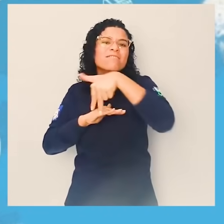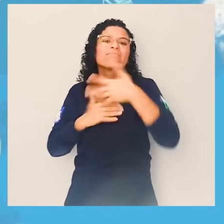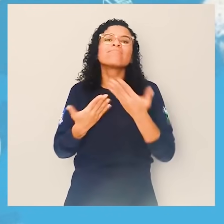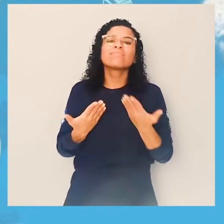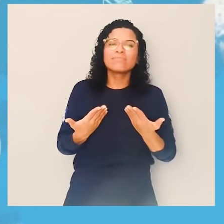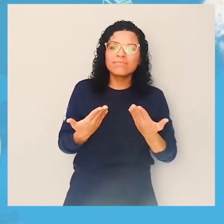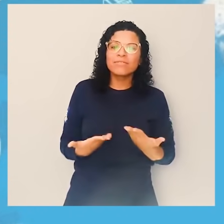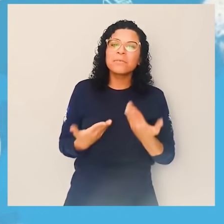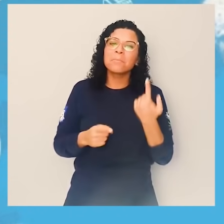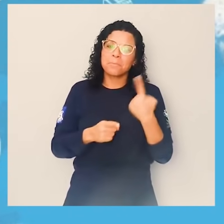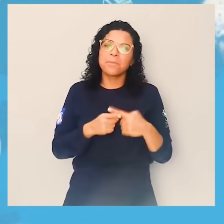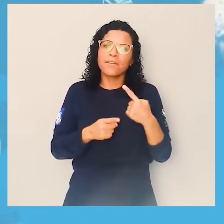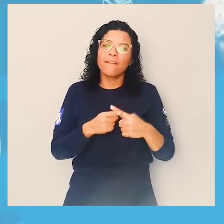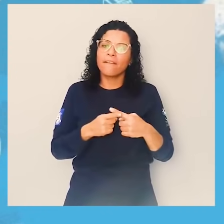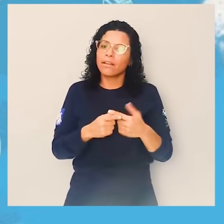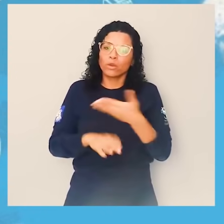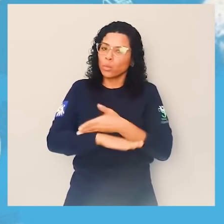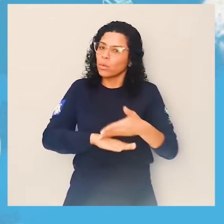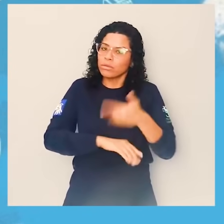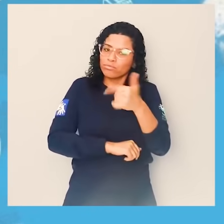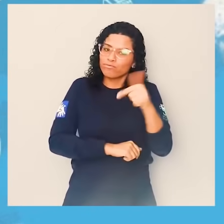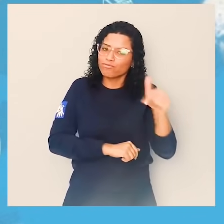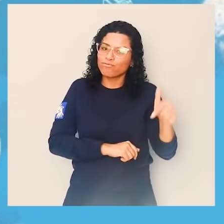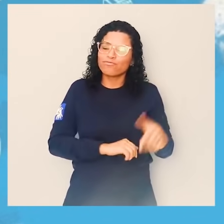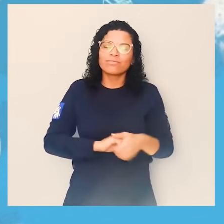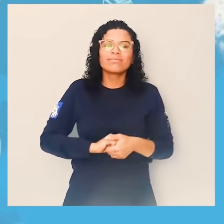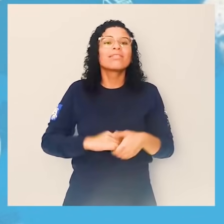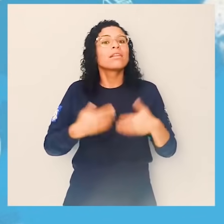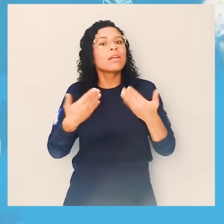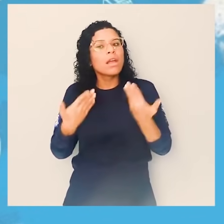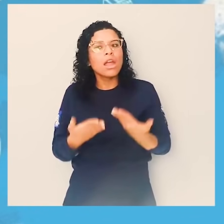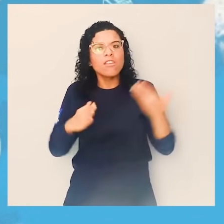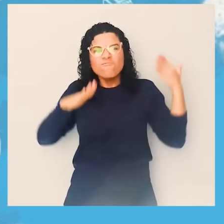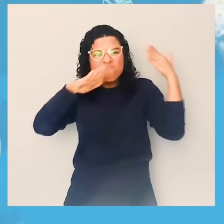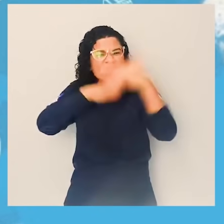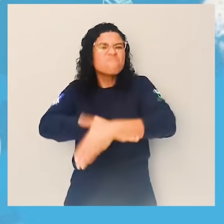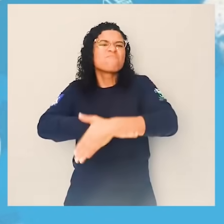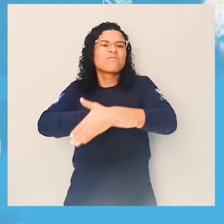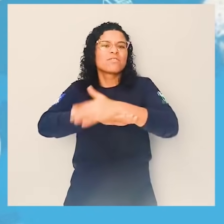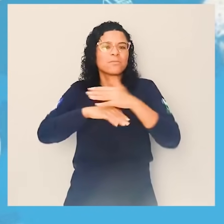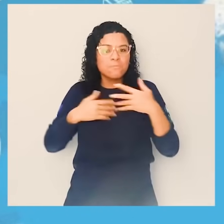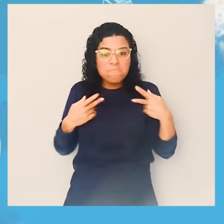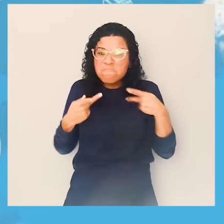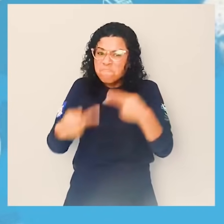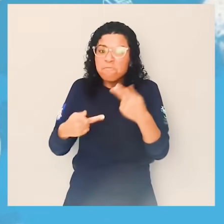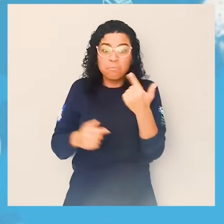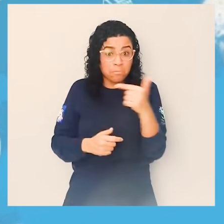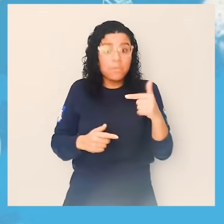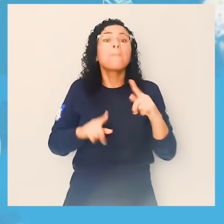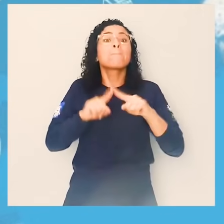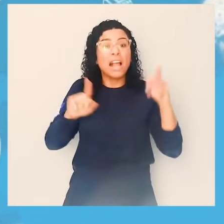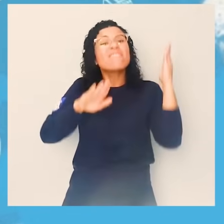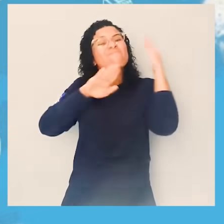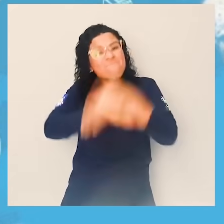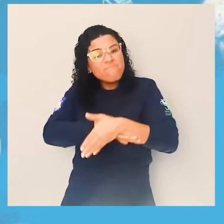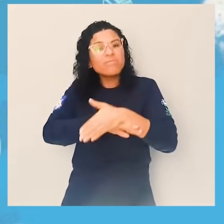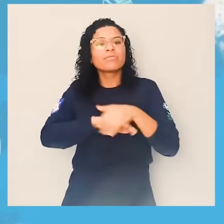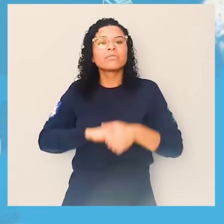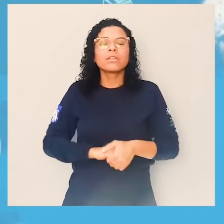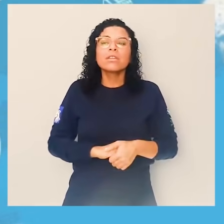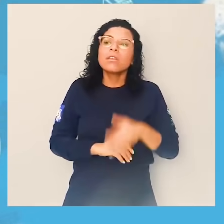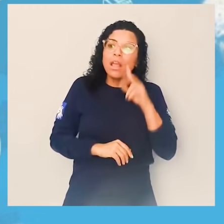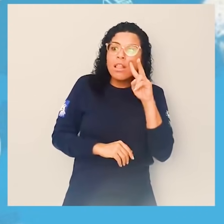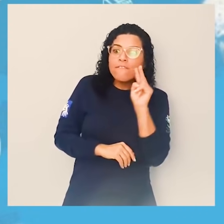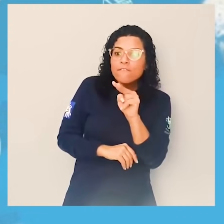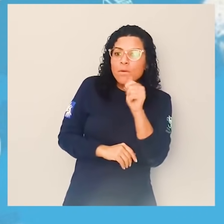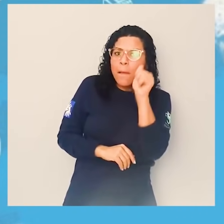porque, como eu contei, ele era muito mal educado e ia entrando na casa dos outros mesmo sem convite. Lá no fundo, meio